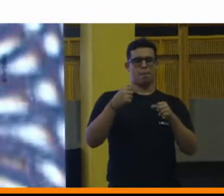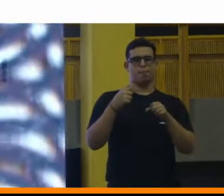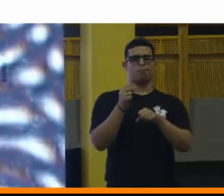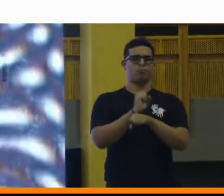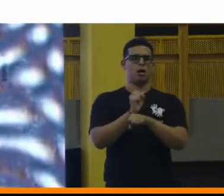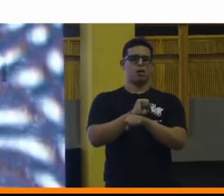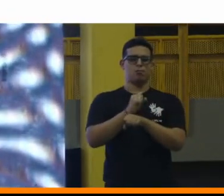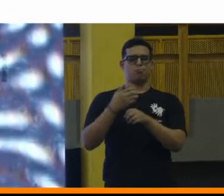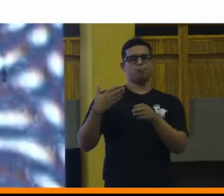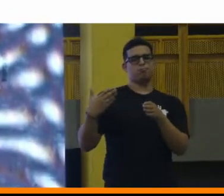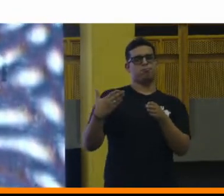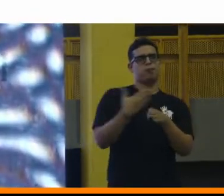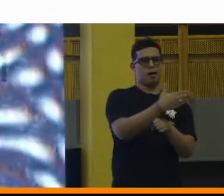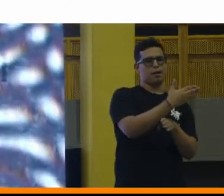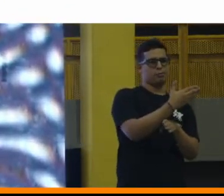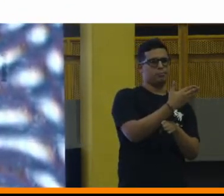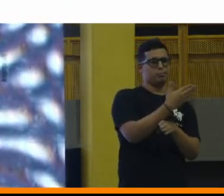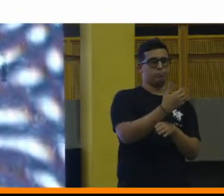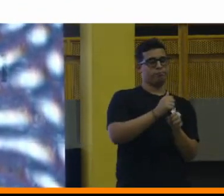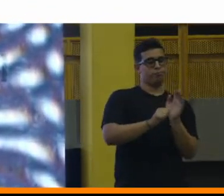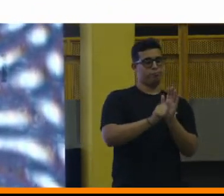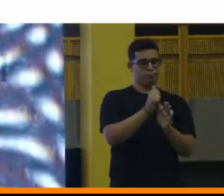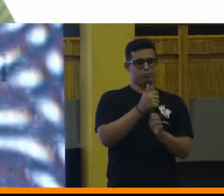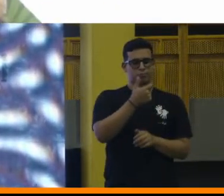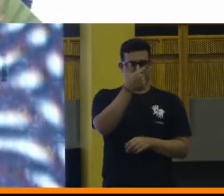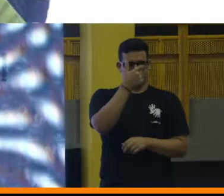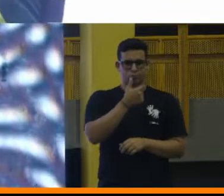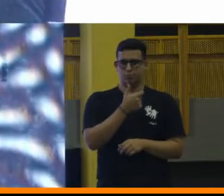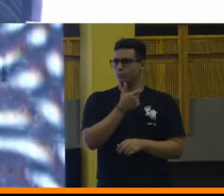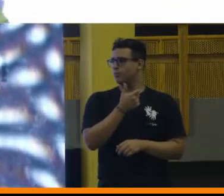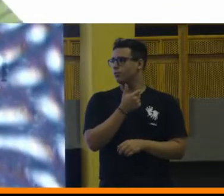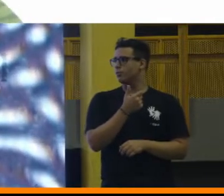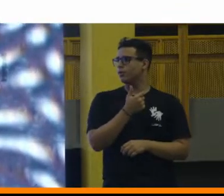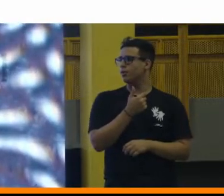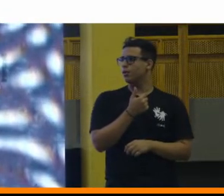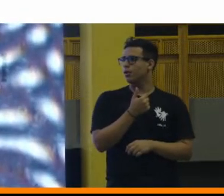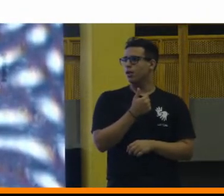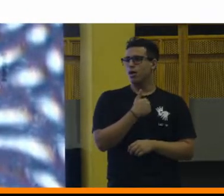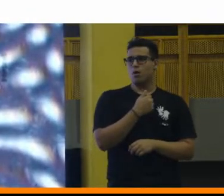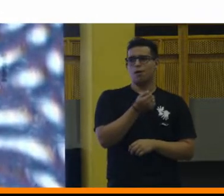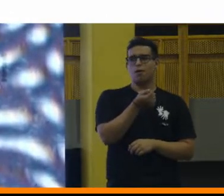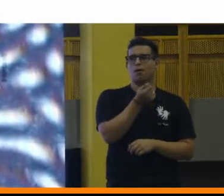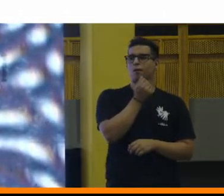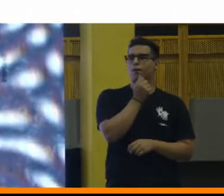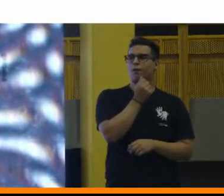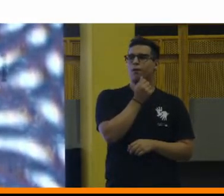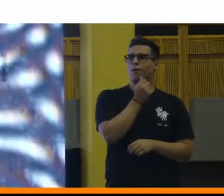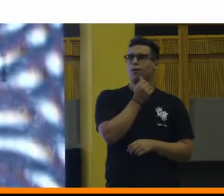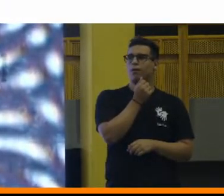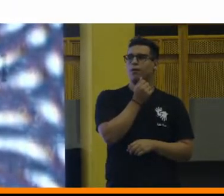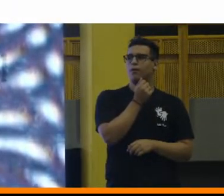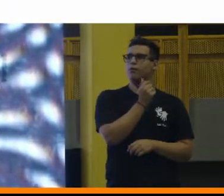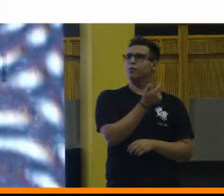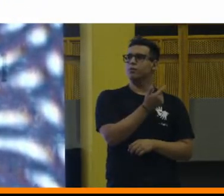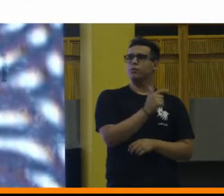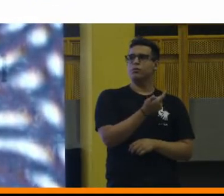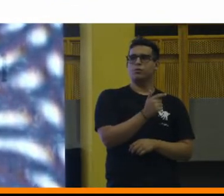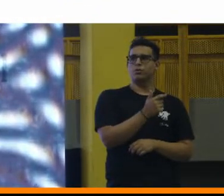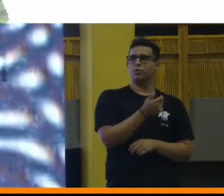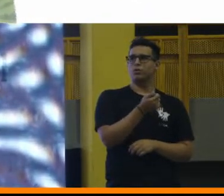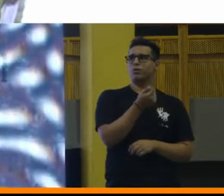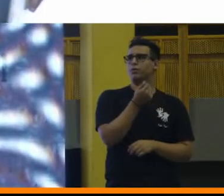A primeira foi comigo, ainda não conhecia, né, ainda não existia a minha família, era só